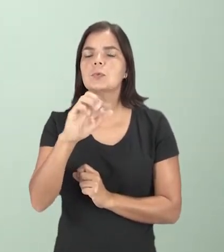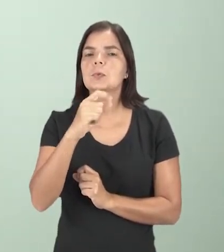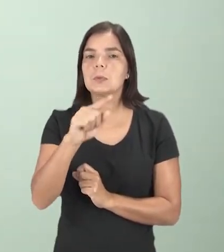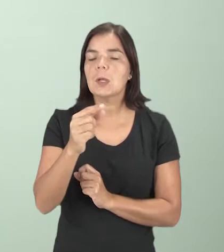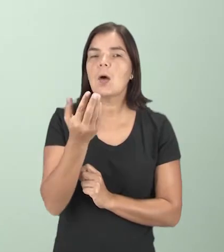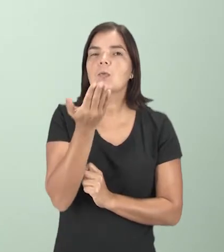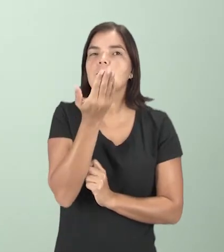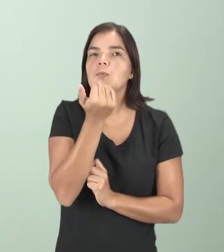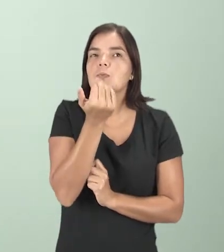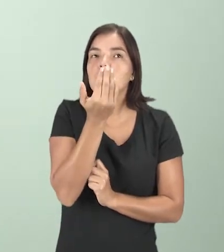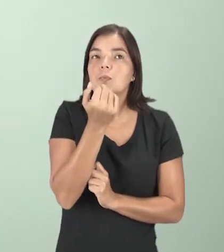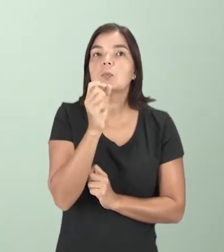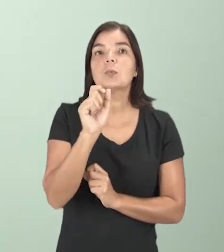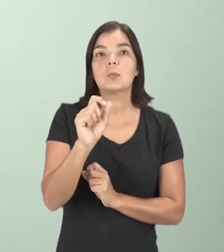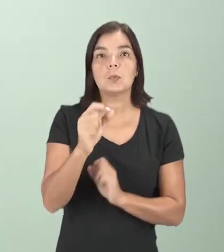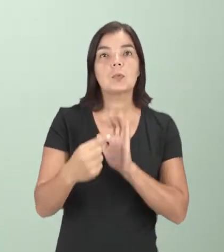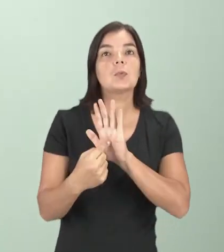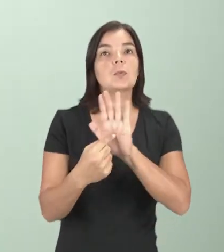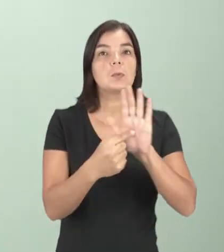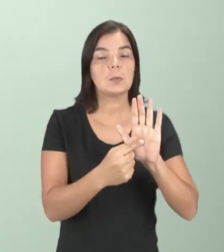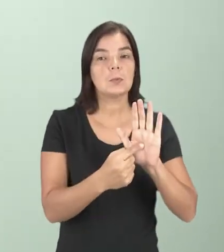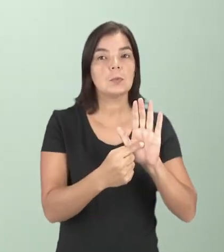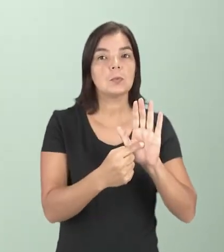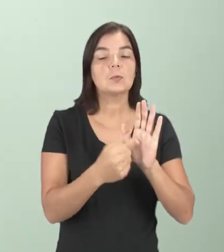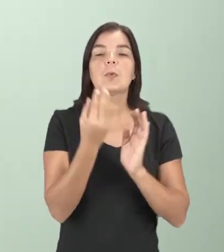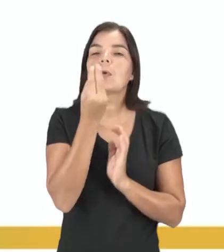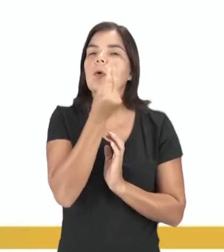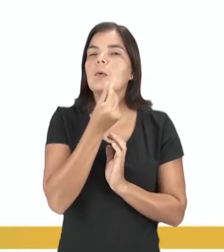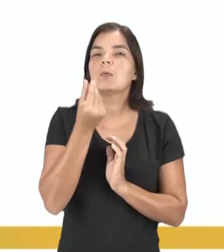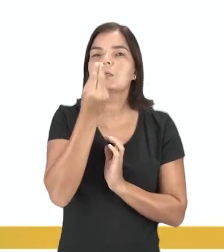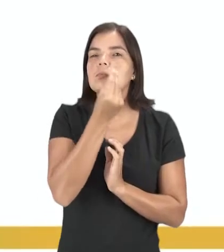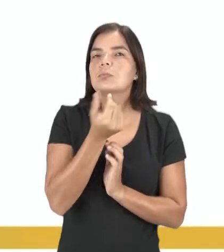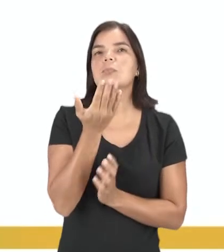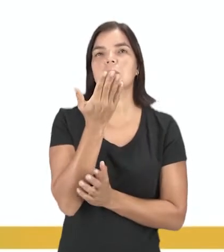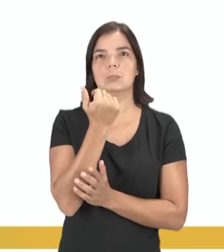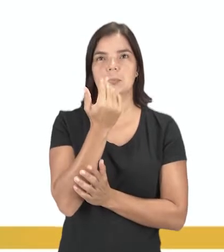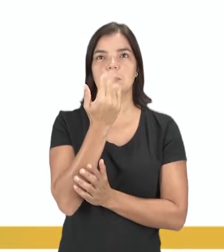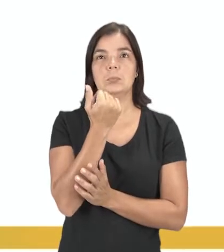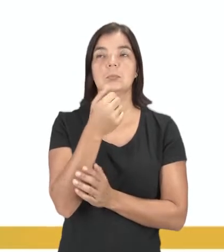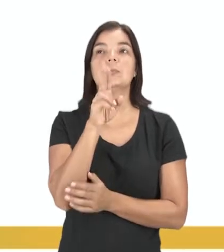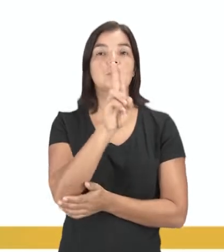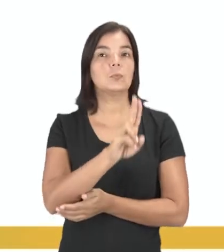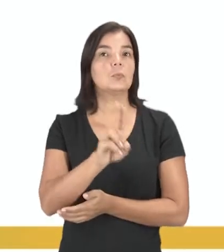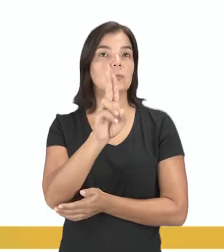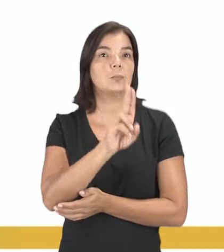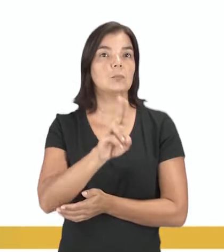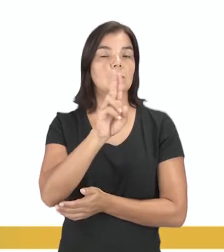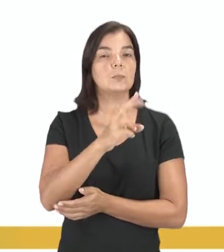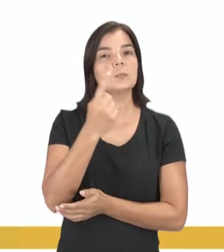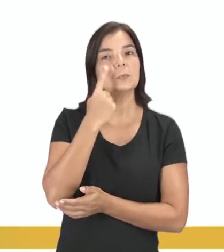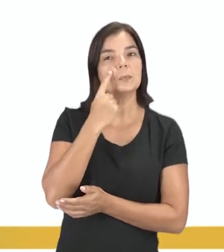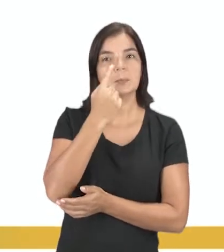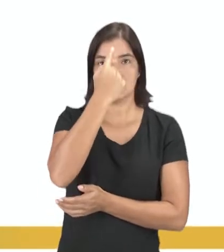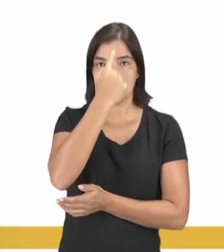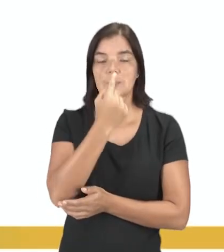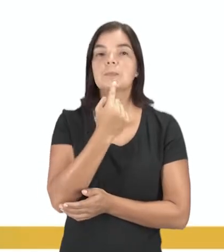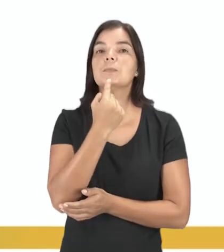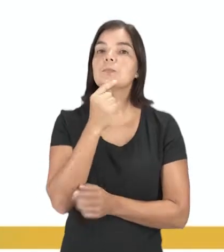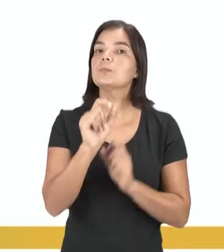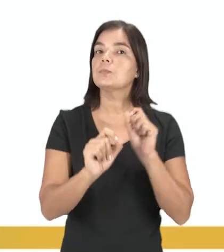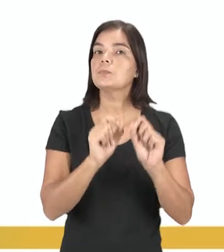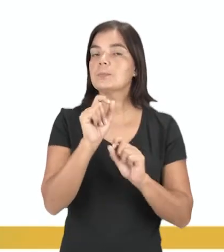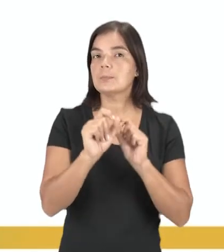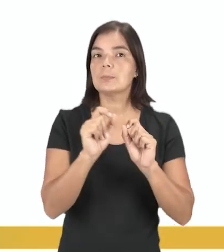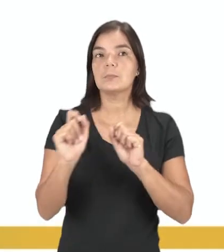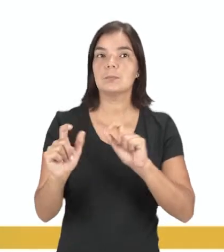à gustação, estamos nos referindo ao gosto dos alimentos. Então, nós podemos observar nessa imagem,